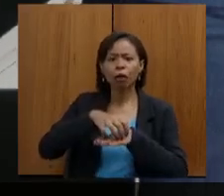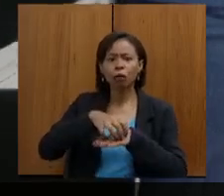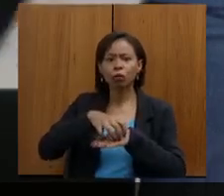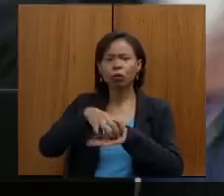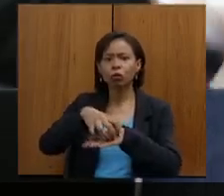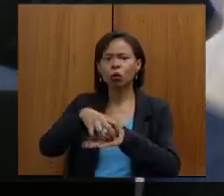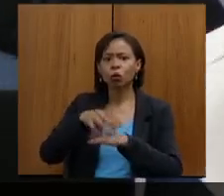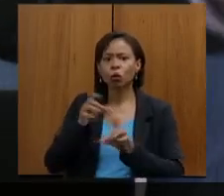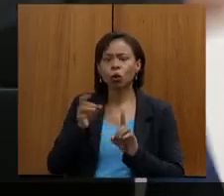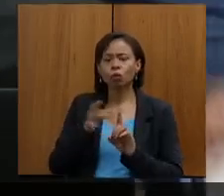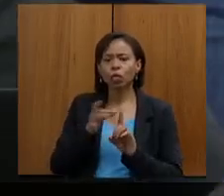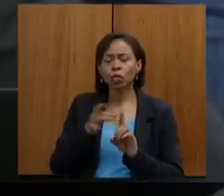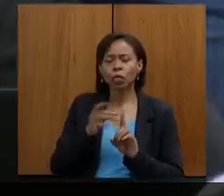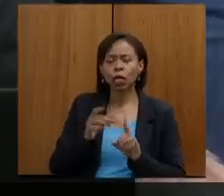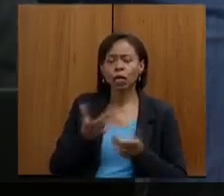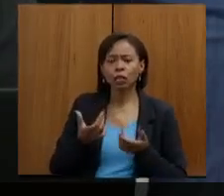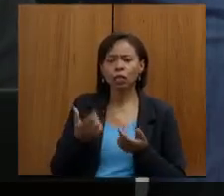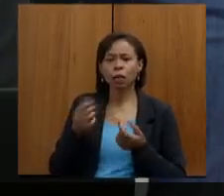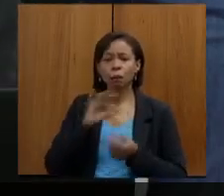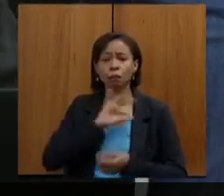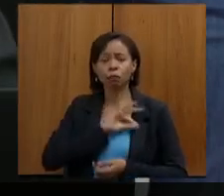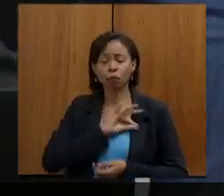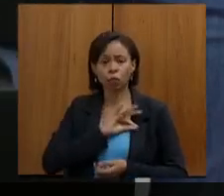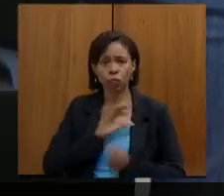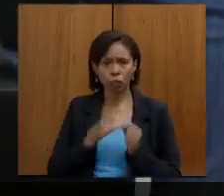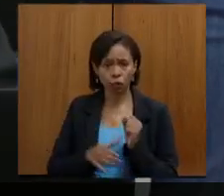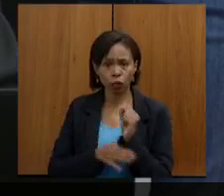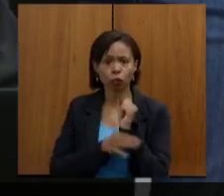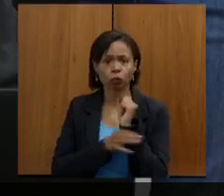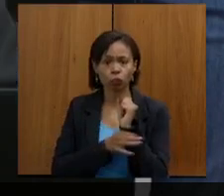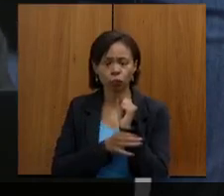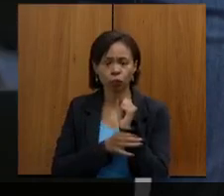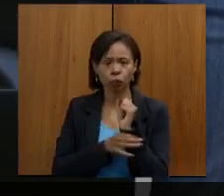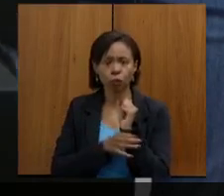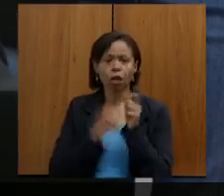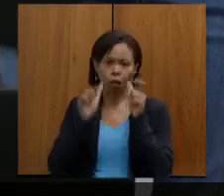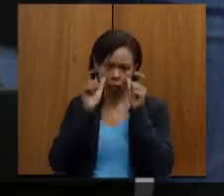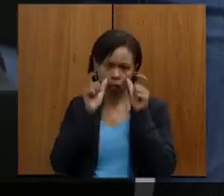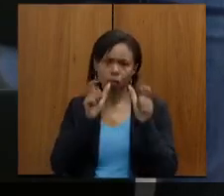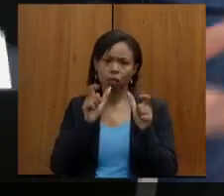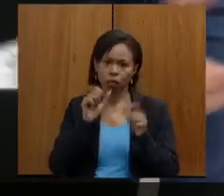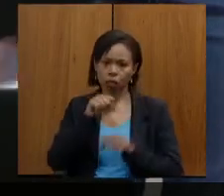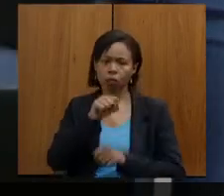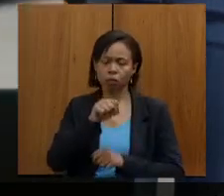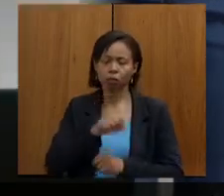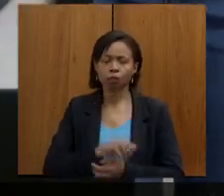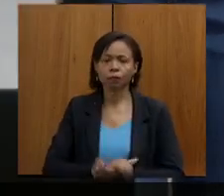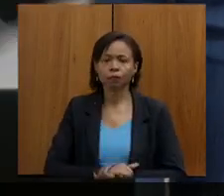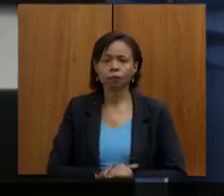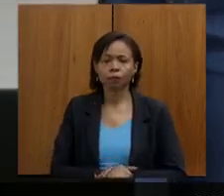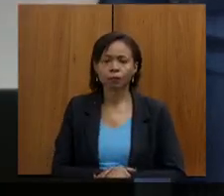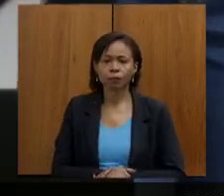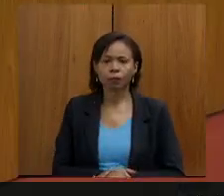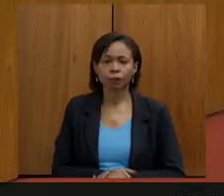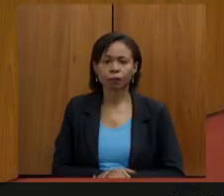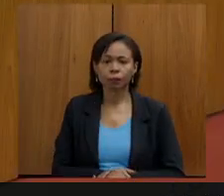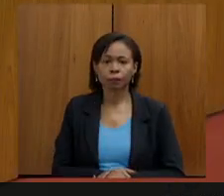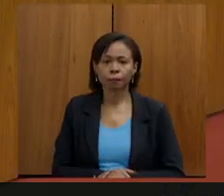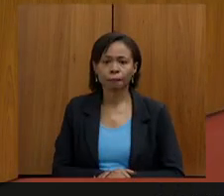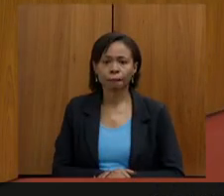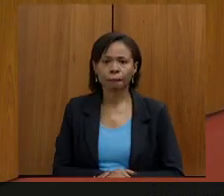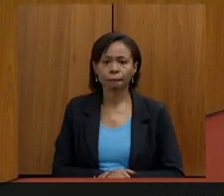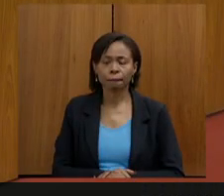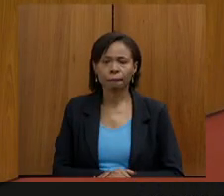polícia das forças Segurança Pública eu tatiely Santos é do interesse sim doação um